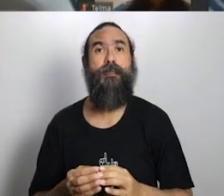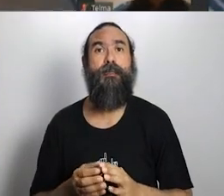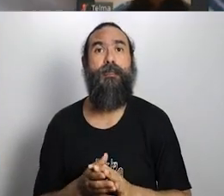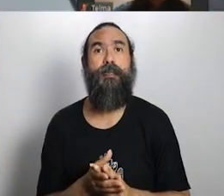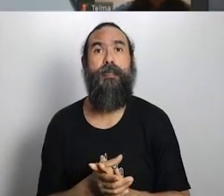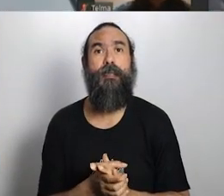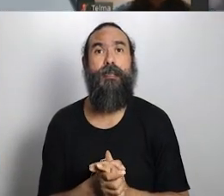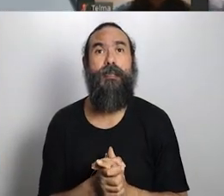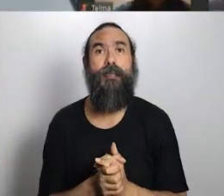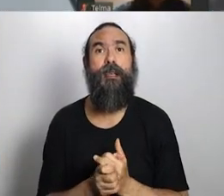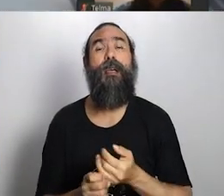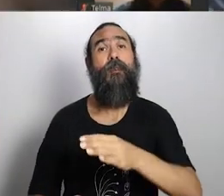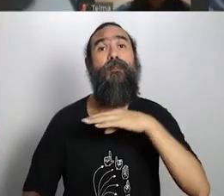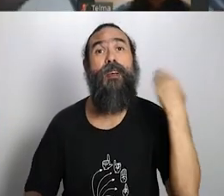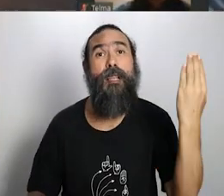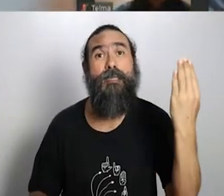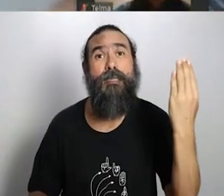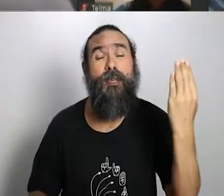Mas, mesmo assim,